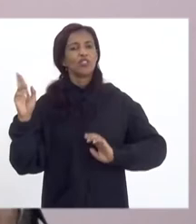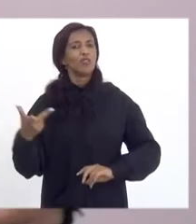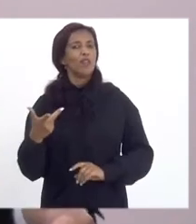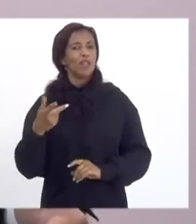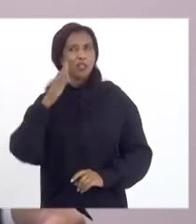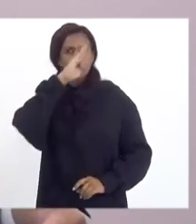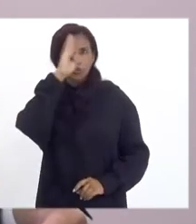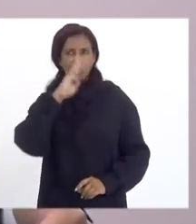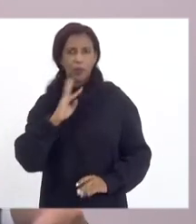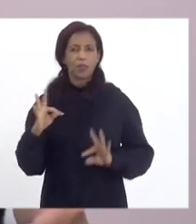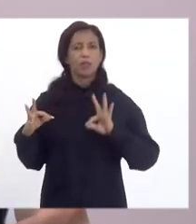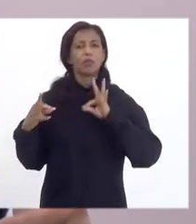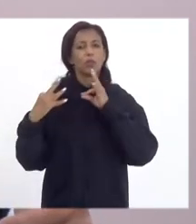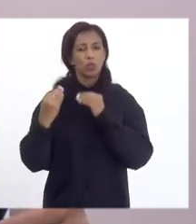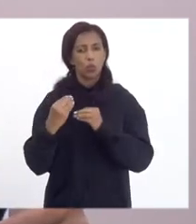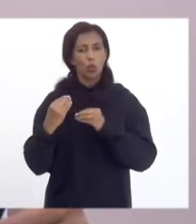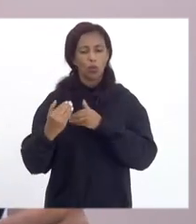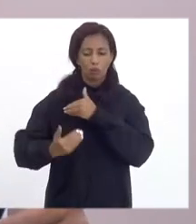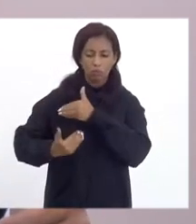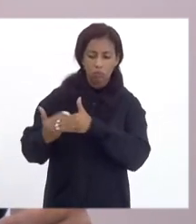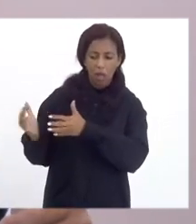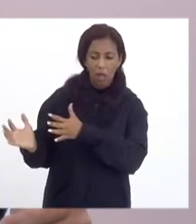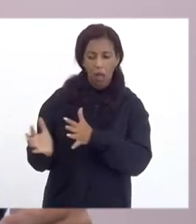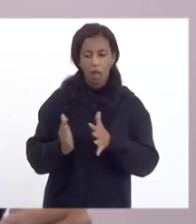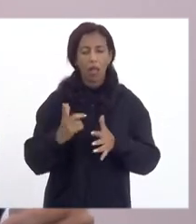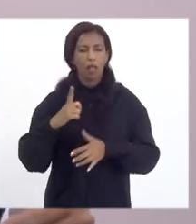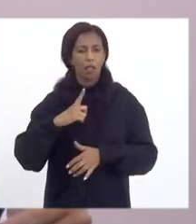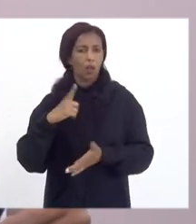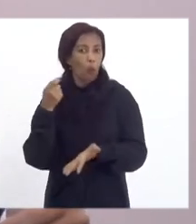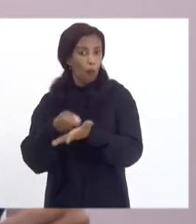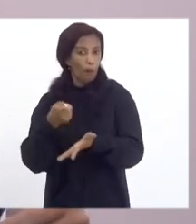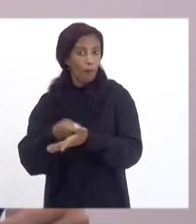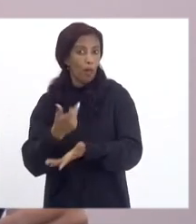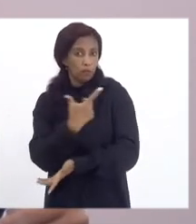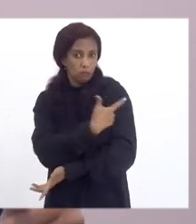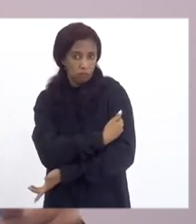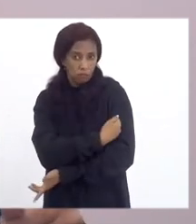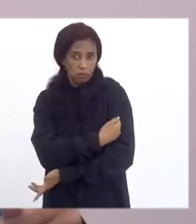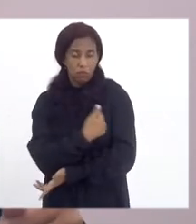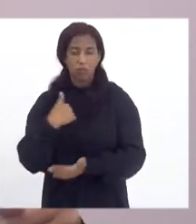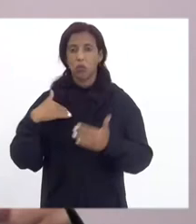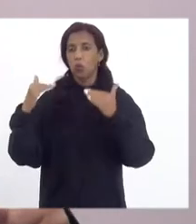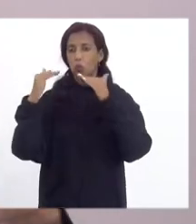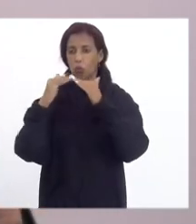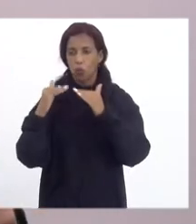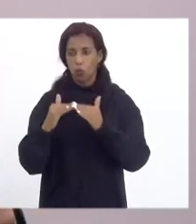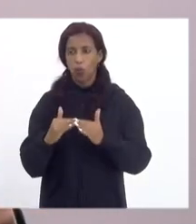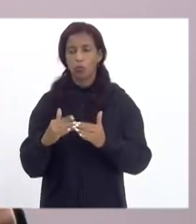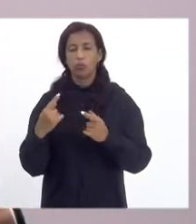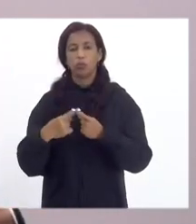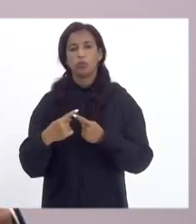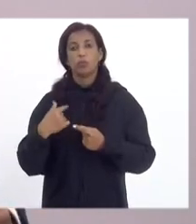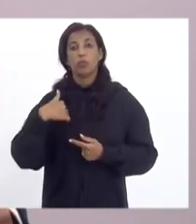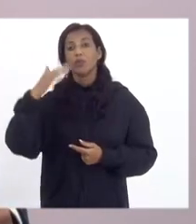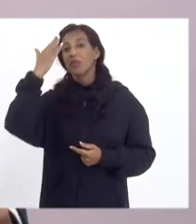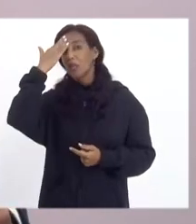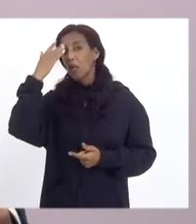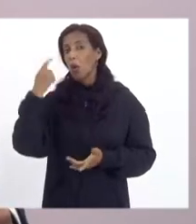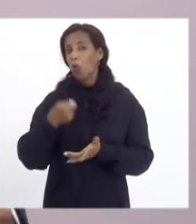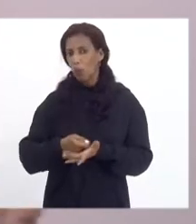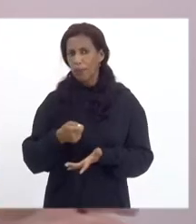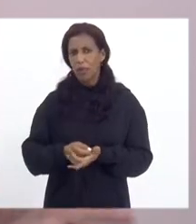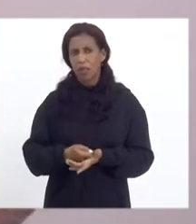vacinação ela tem uma obrigatoriedade, e eu concordo com o deputado Luiz Paulo nesse sentido, para no meu entendimento, vacina tem que